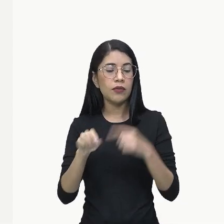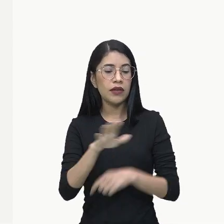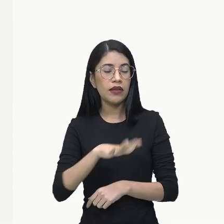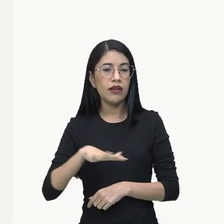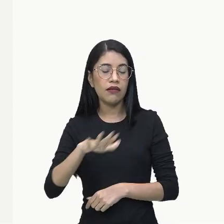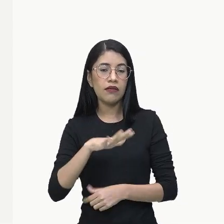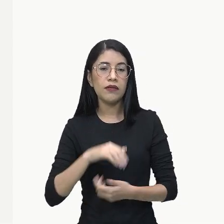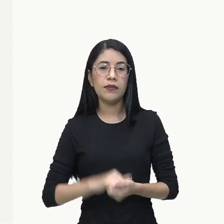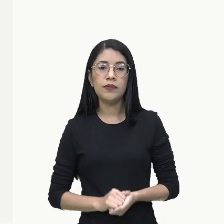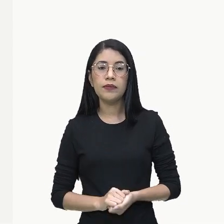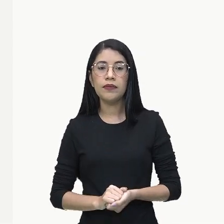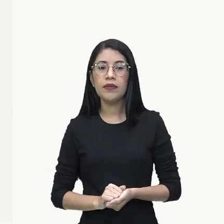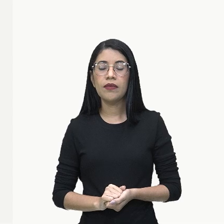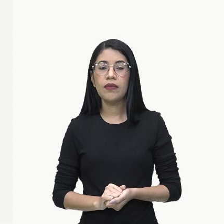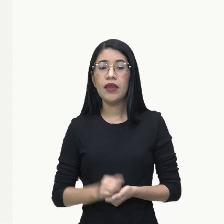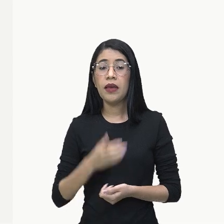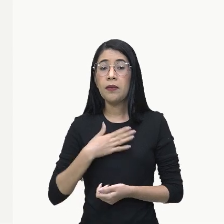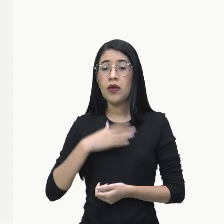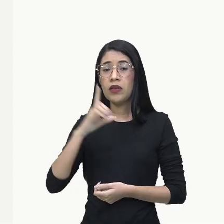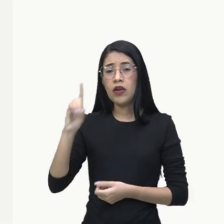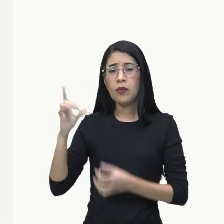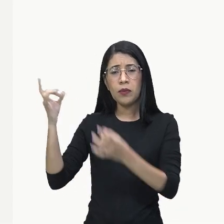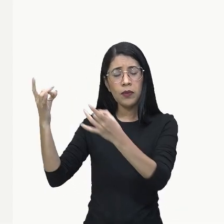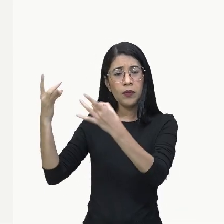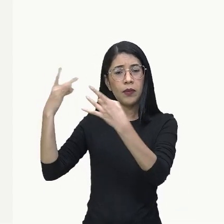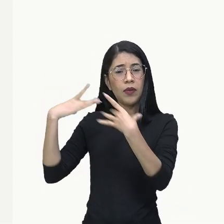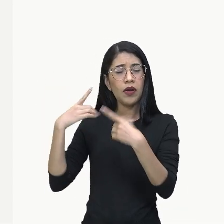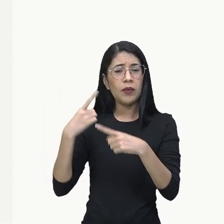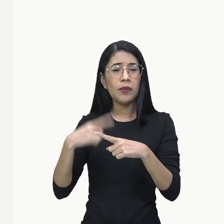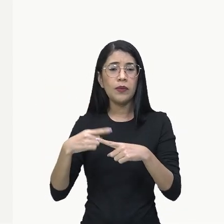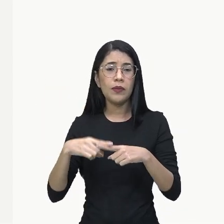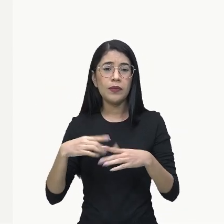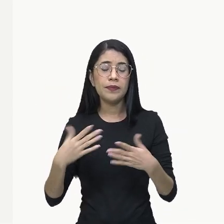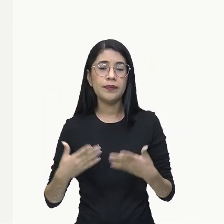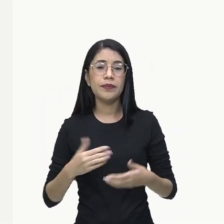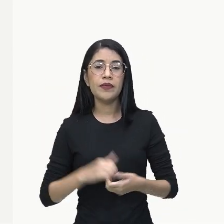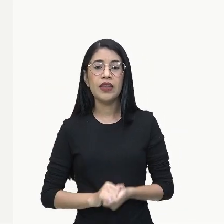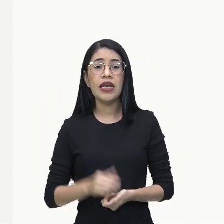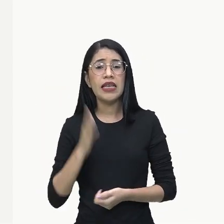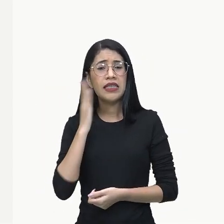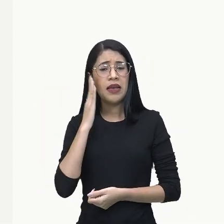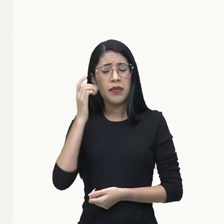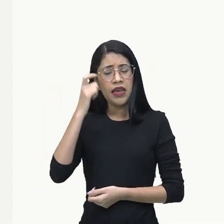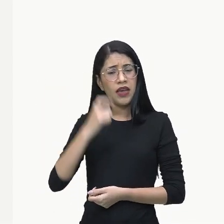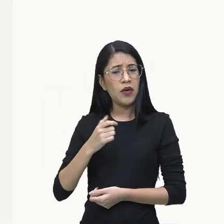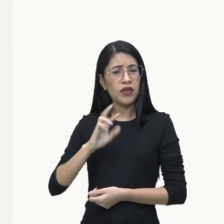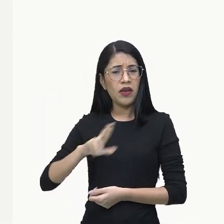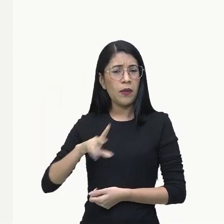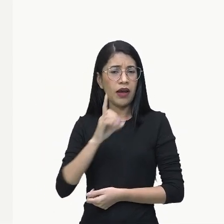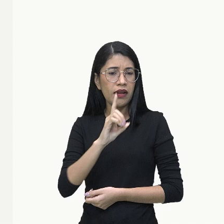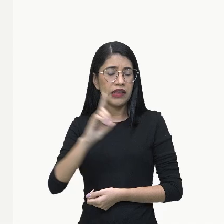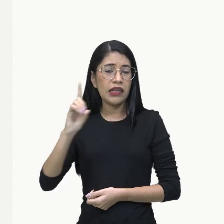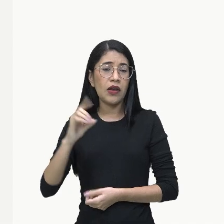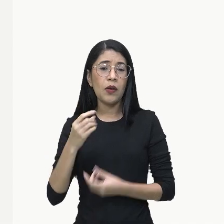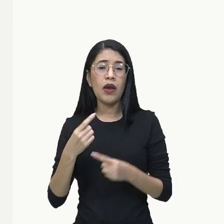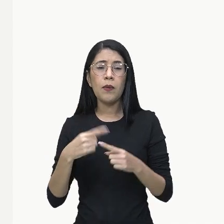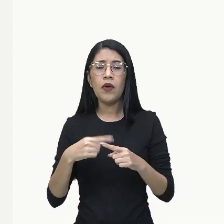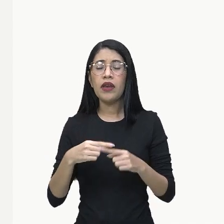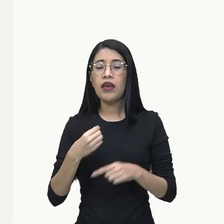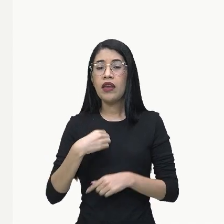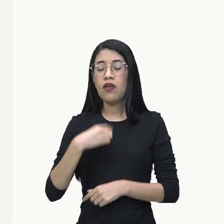Meu Deus, por que me abandonaste? Se sabias que eu não era Deus, se sabia que eu era